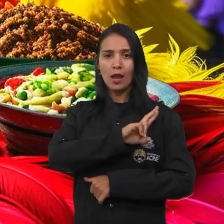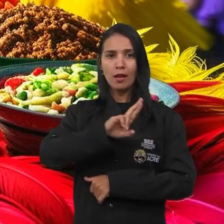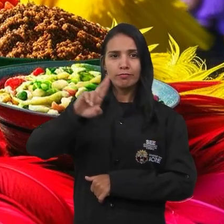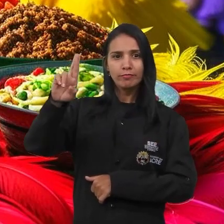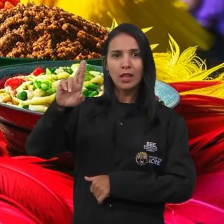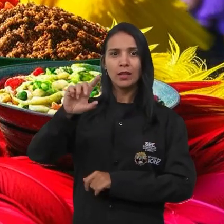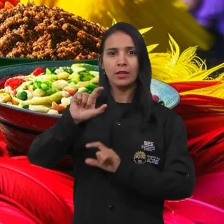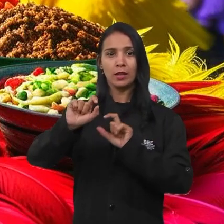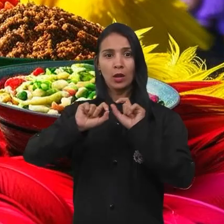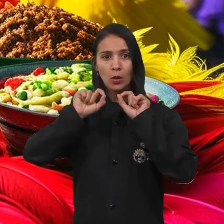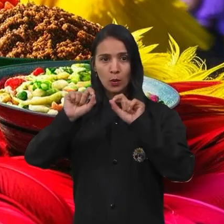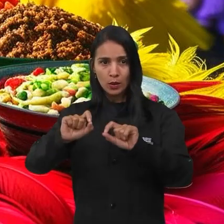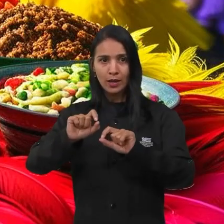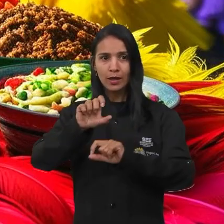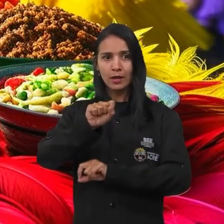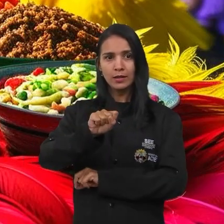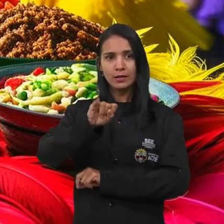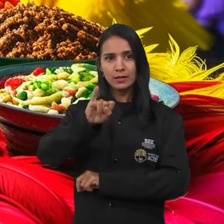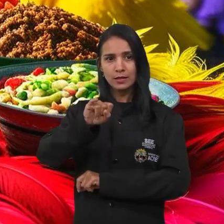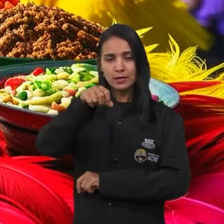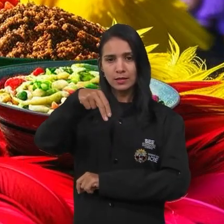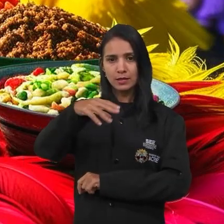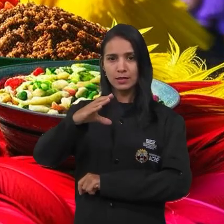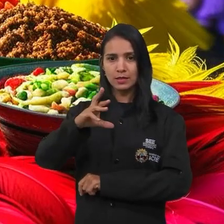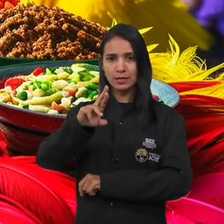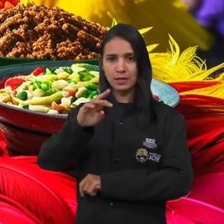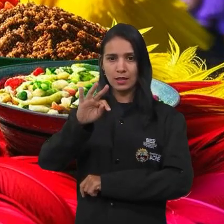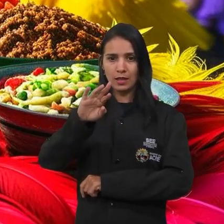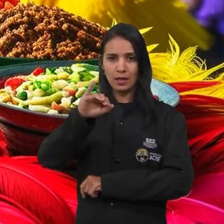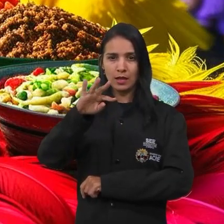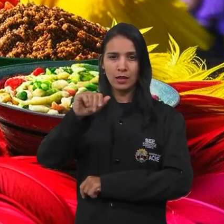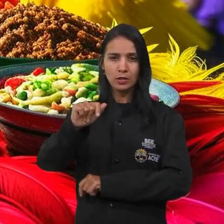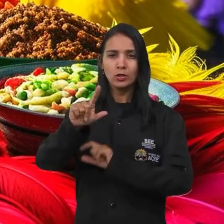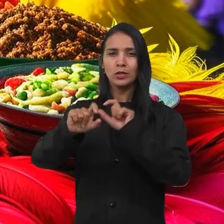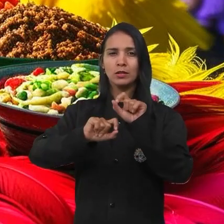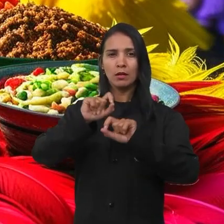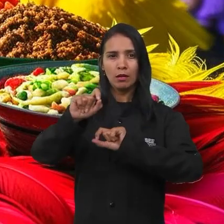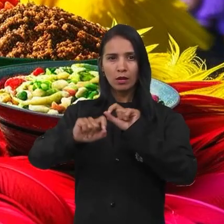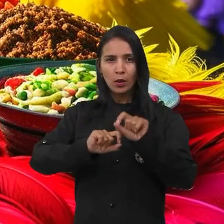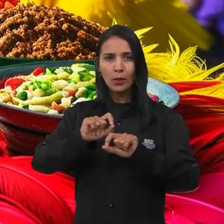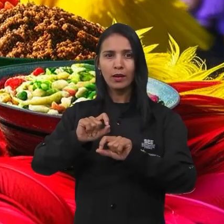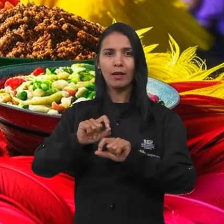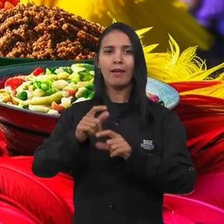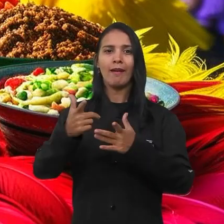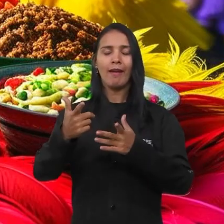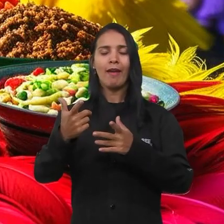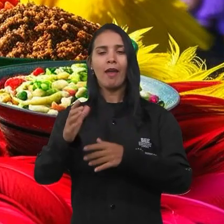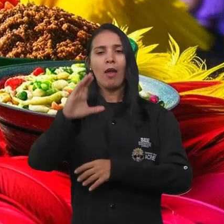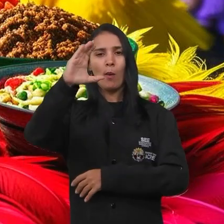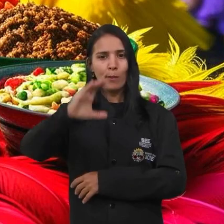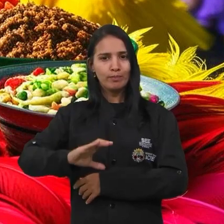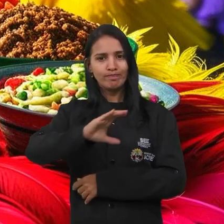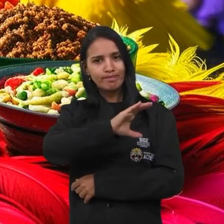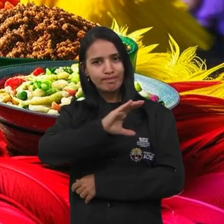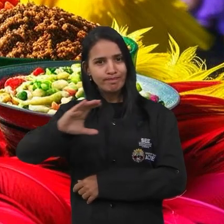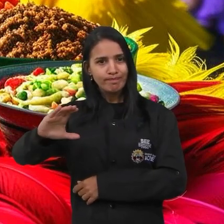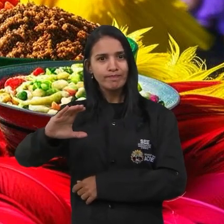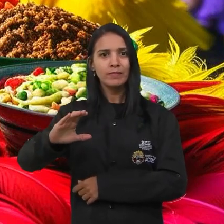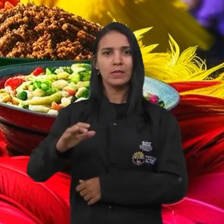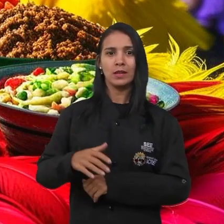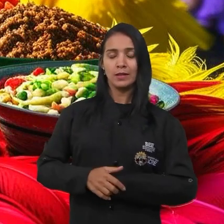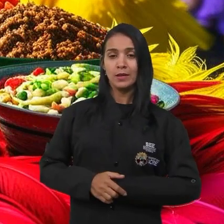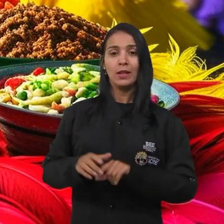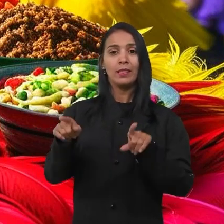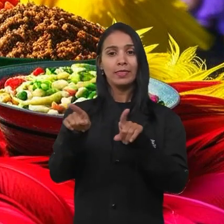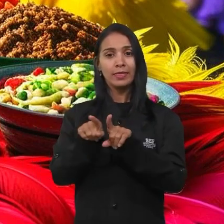sincretismo, que é o sincretismo religioso. Então, a gente tem aí o sincretismo entre o catolicismo, a gente também tem